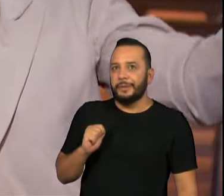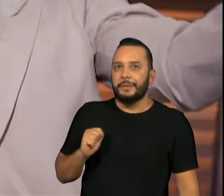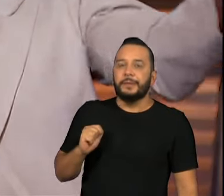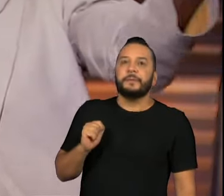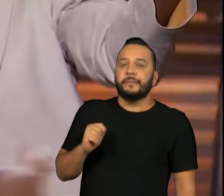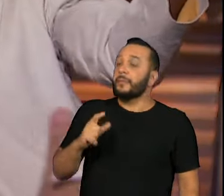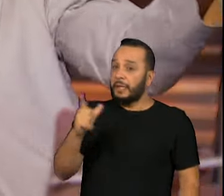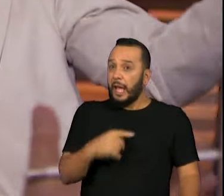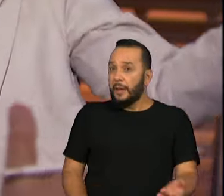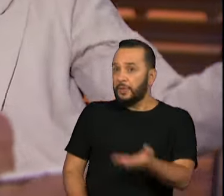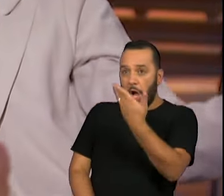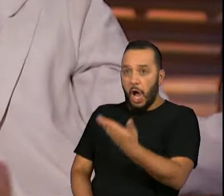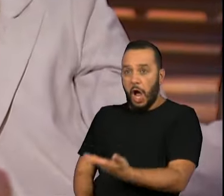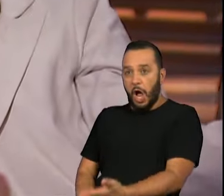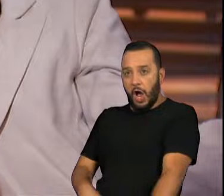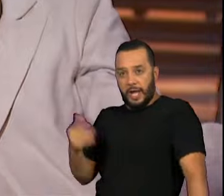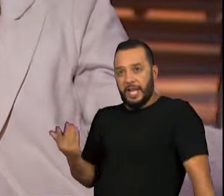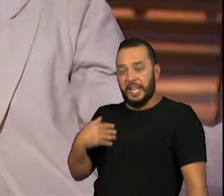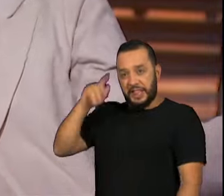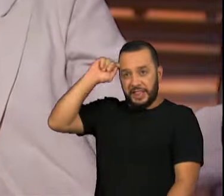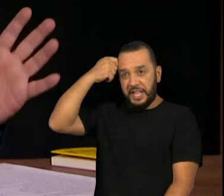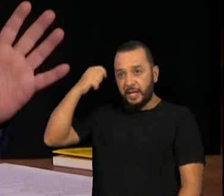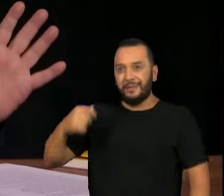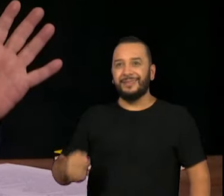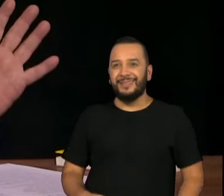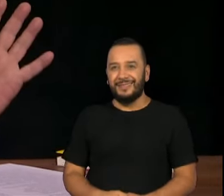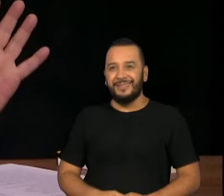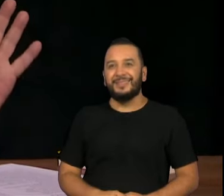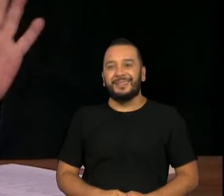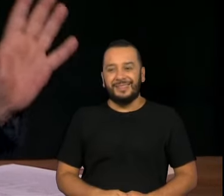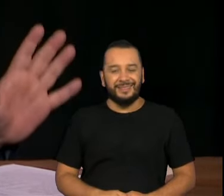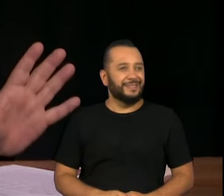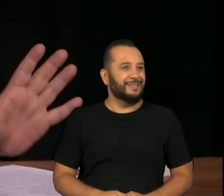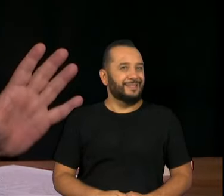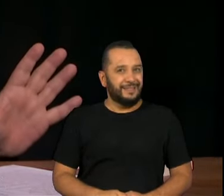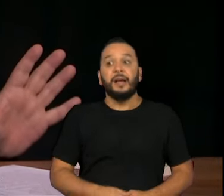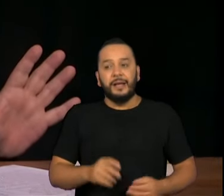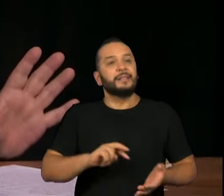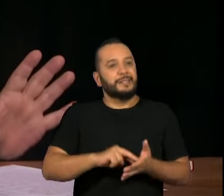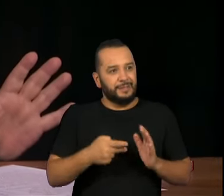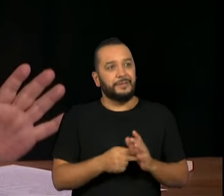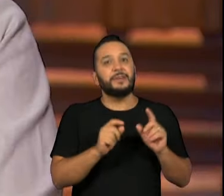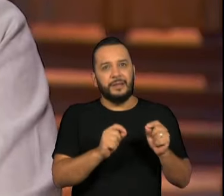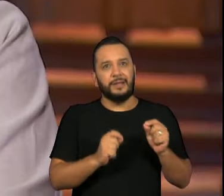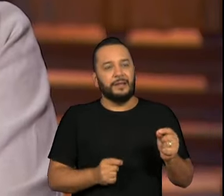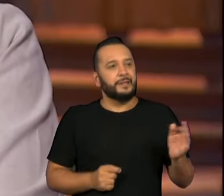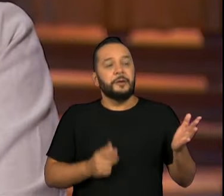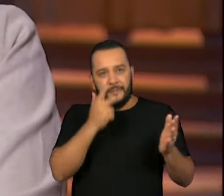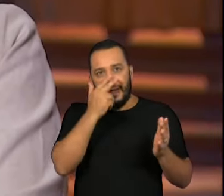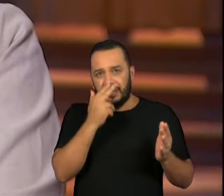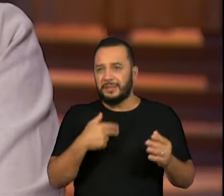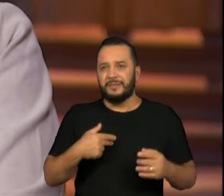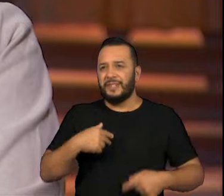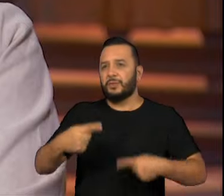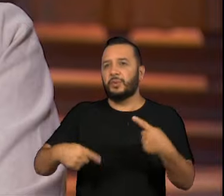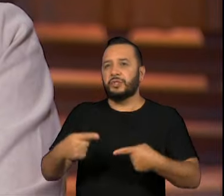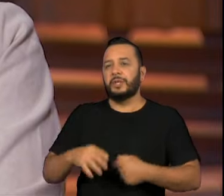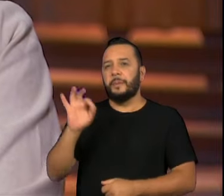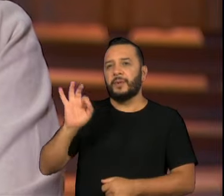olha só temos essa pessoa aqui a pessoa tem que ficar ali é quase que um salvo-conduto né quando tô mais a pessoa não quero discutir